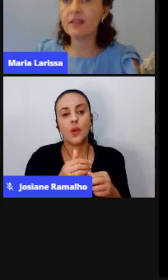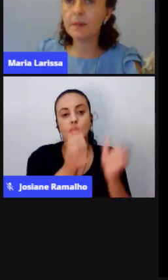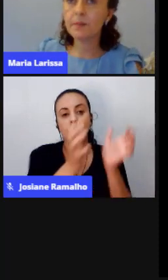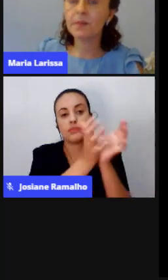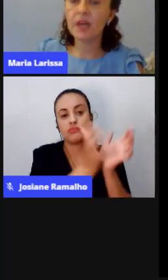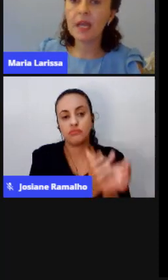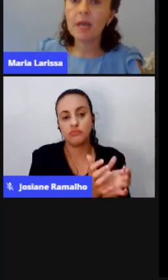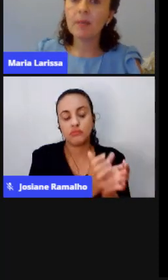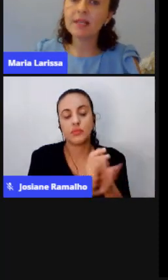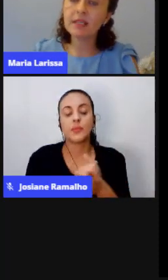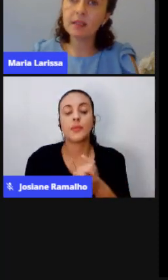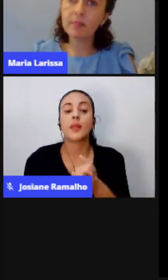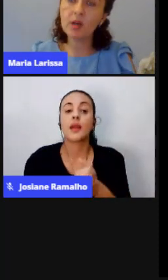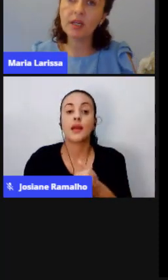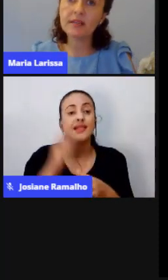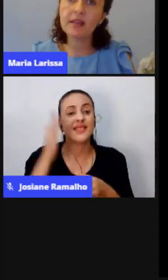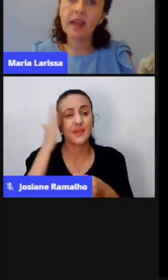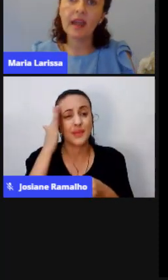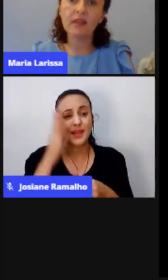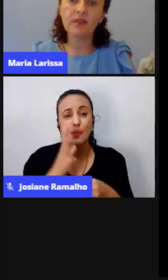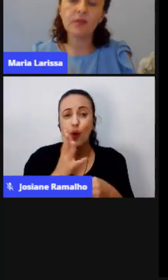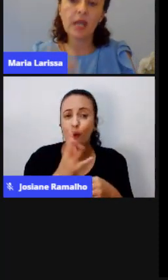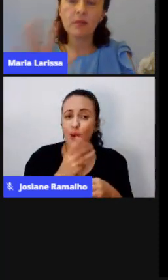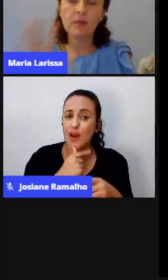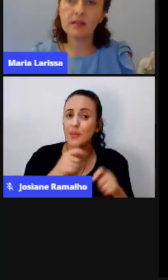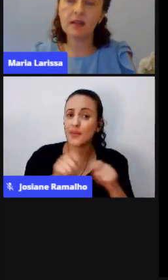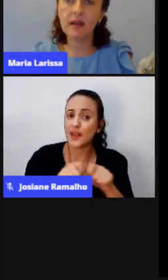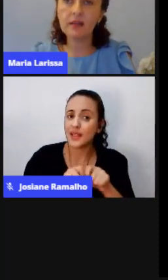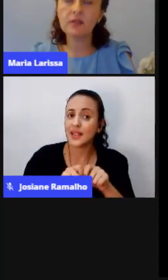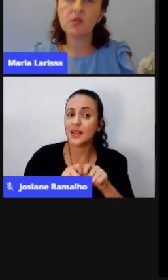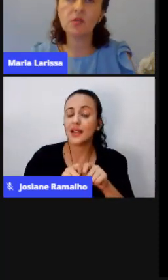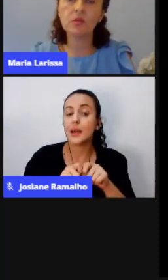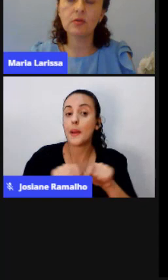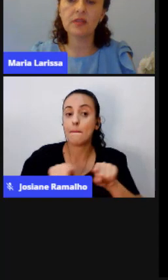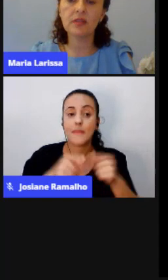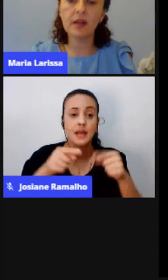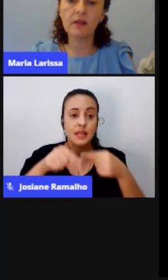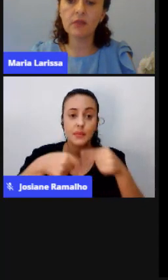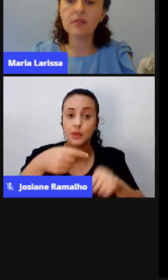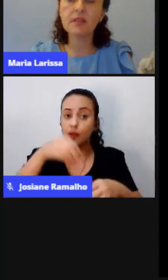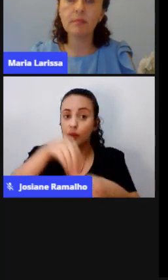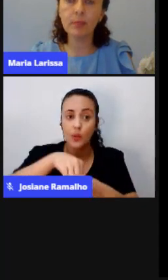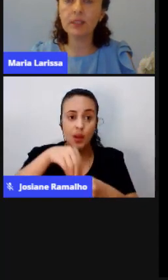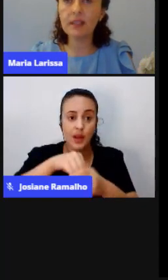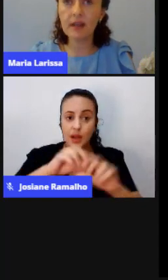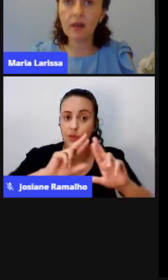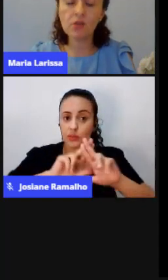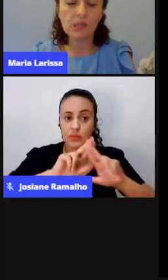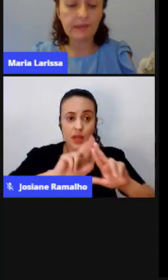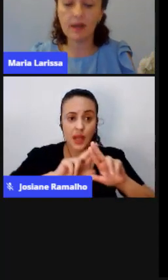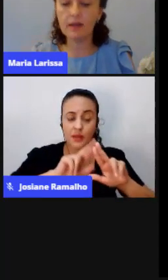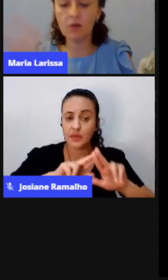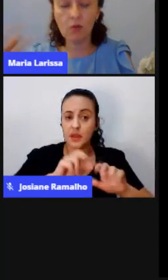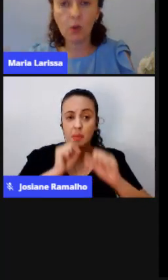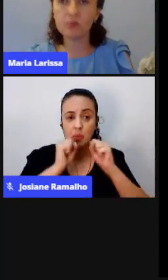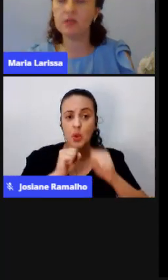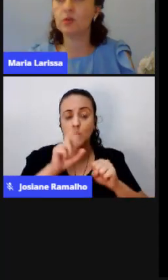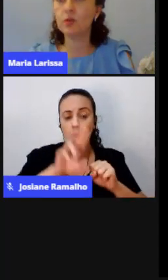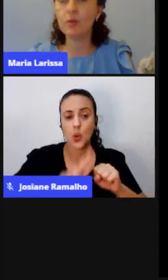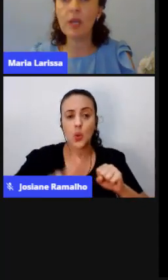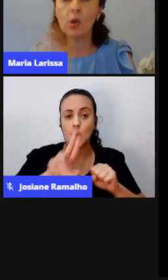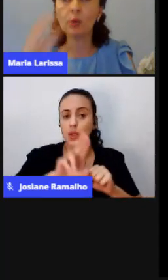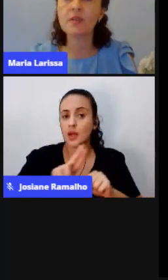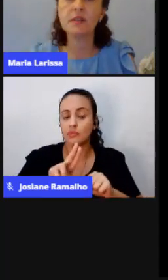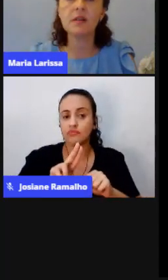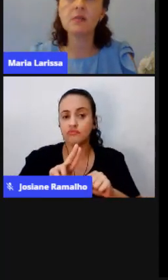possa fazer, né? Mas que depois ela vai ficar armazenada no seu Google Drive e você poderá utilizá-la com